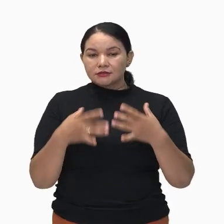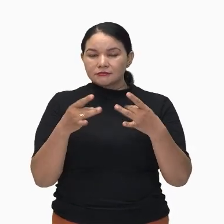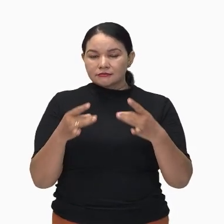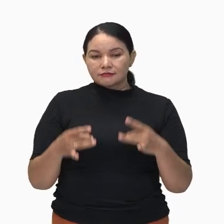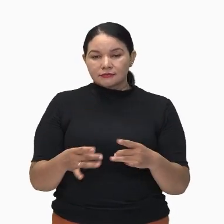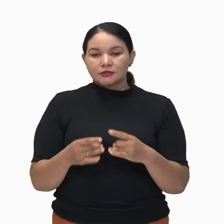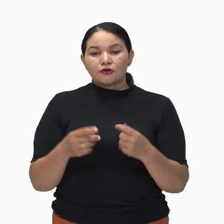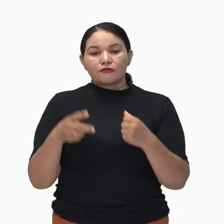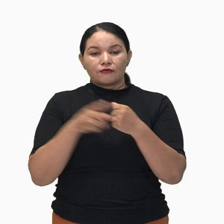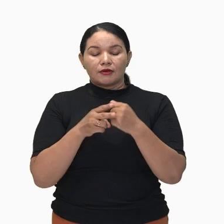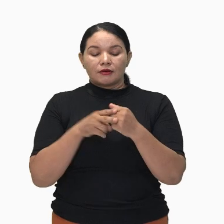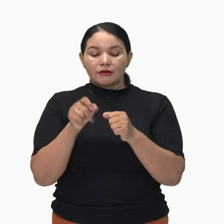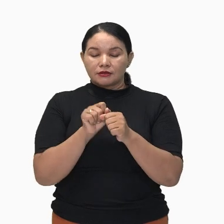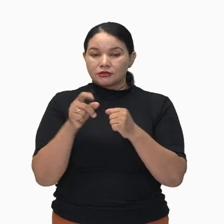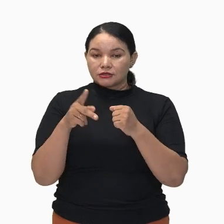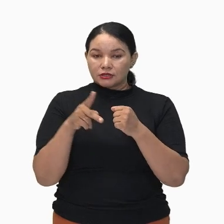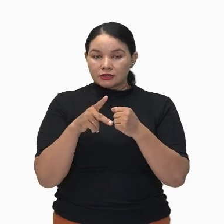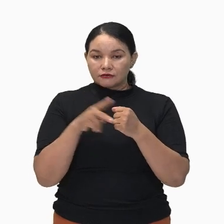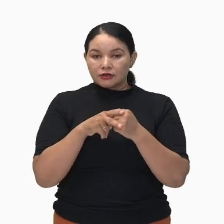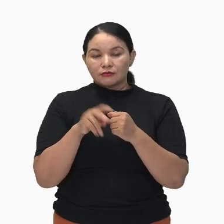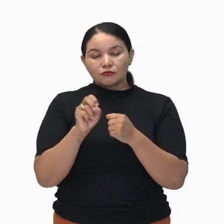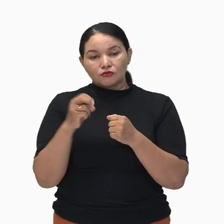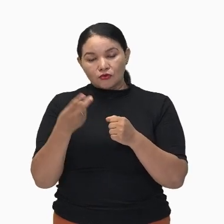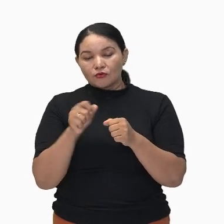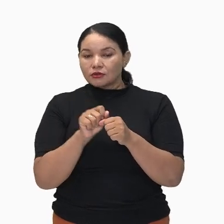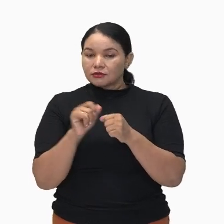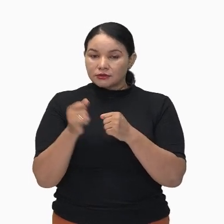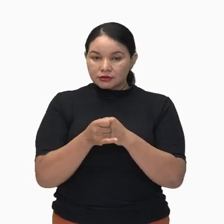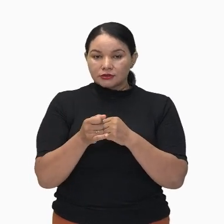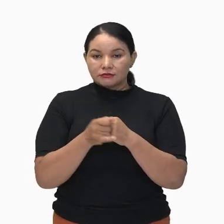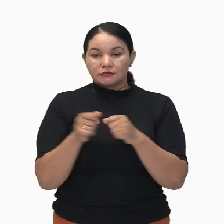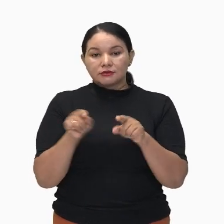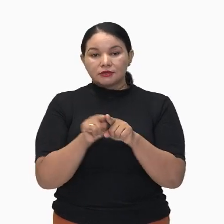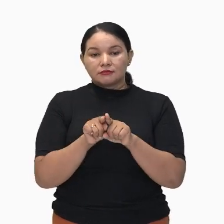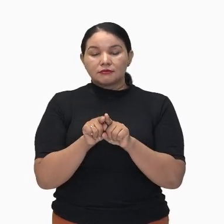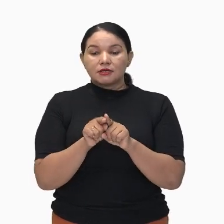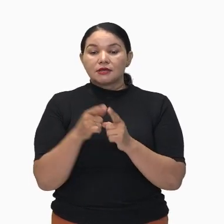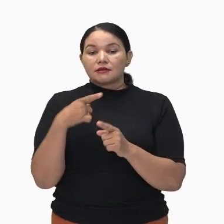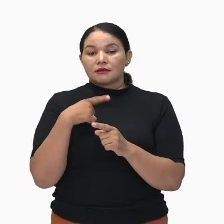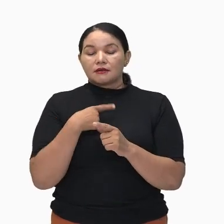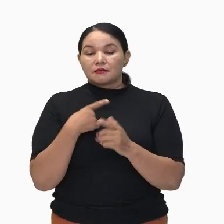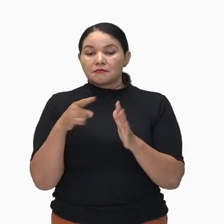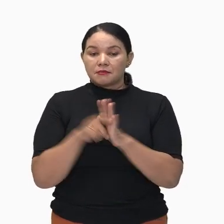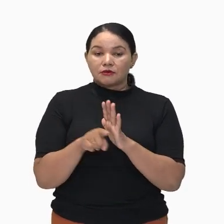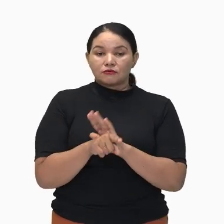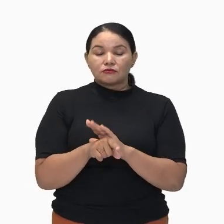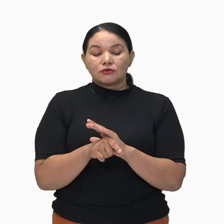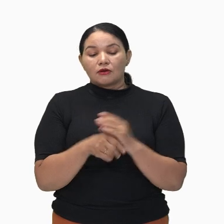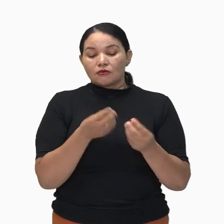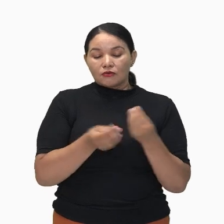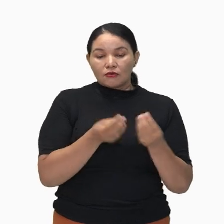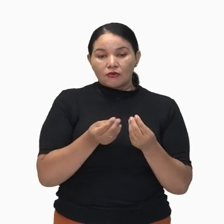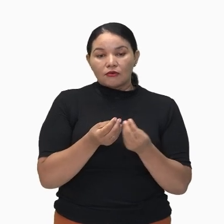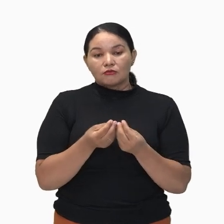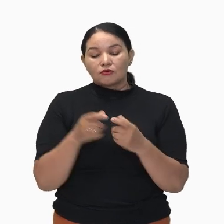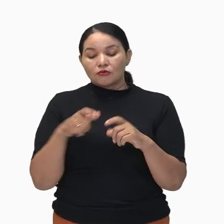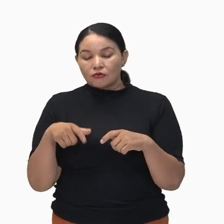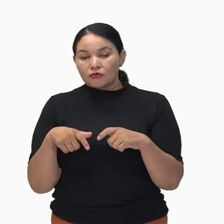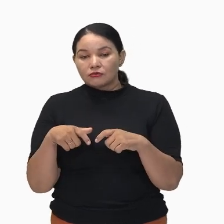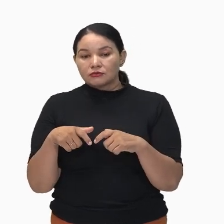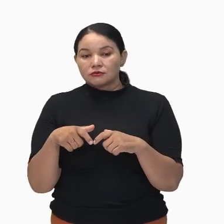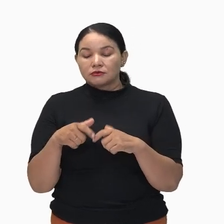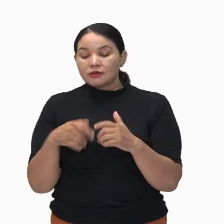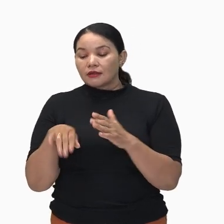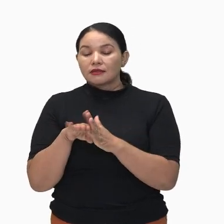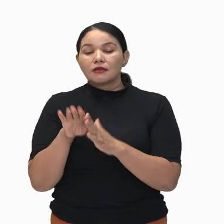até mesmo outro advérbio. Então, os advérbios respondem às perguntas quando, onde, como e hasta que